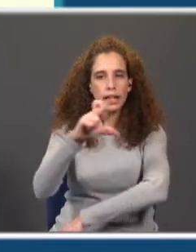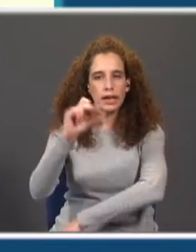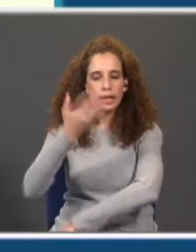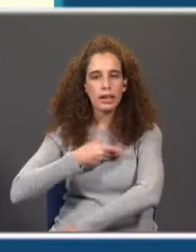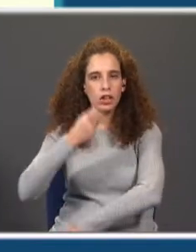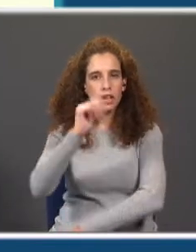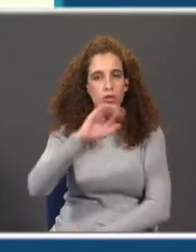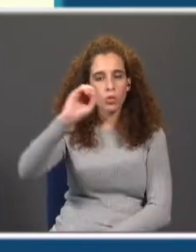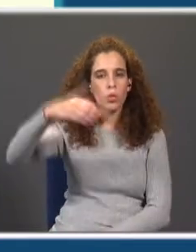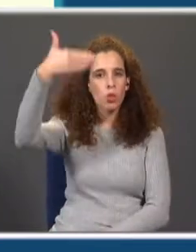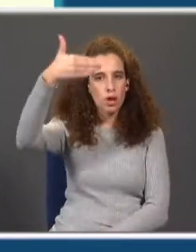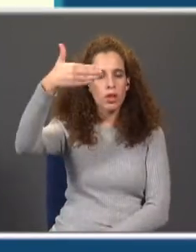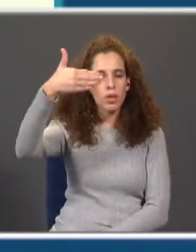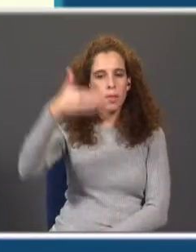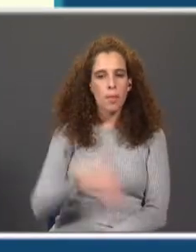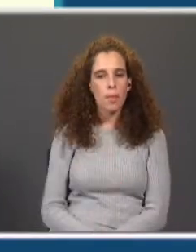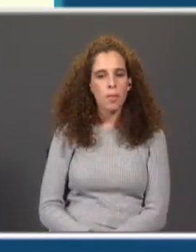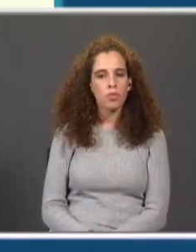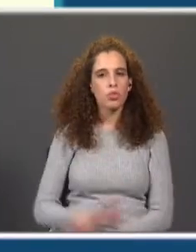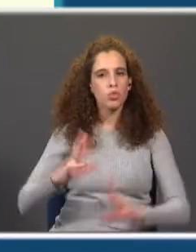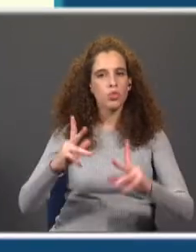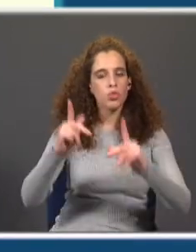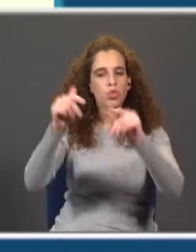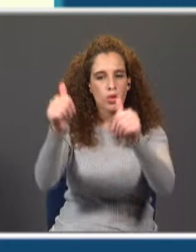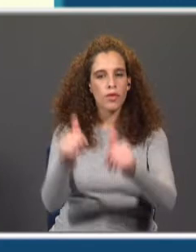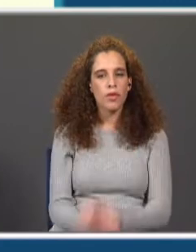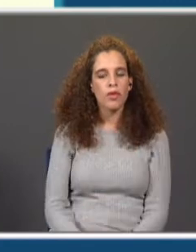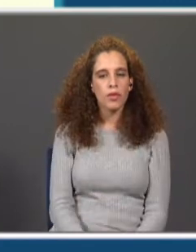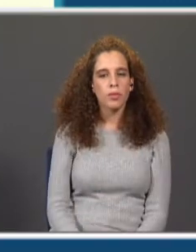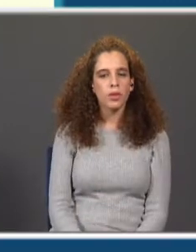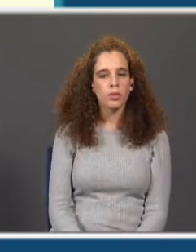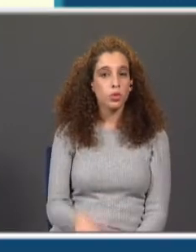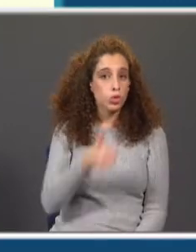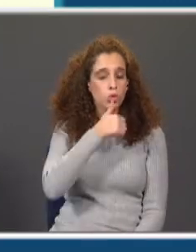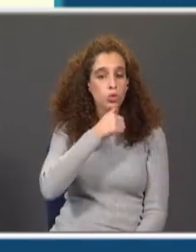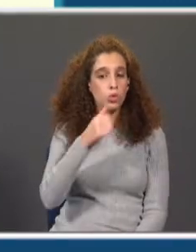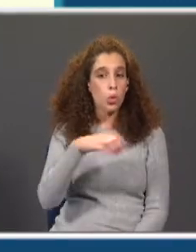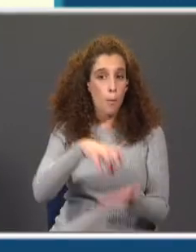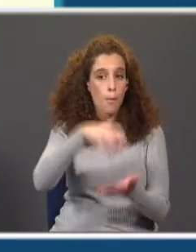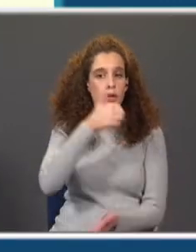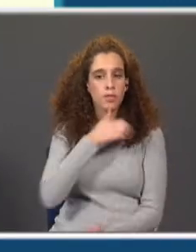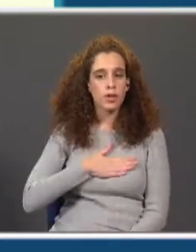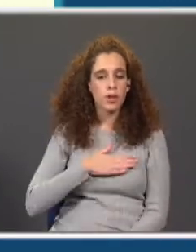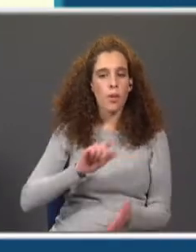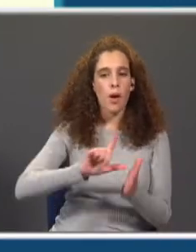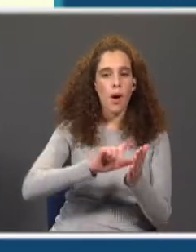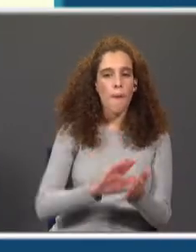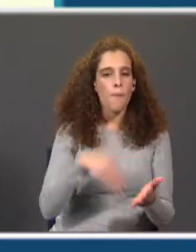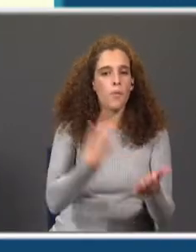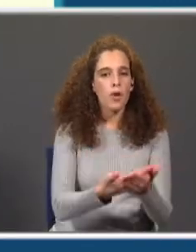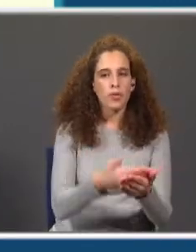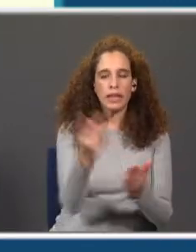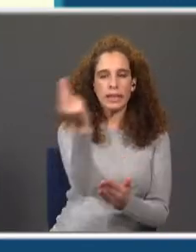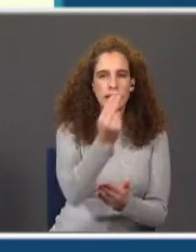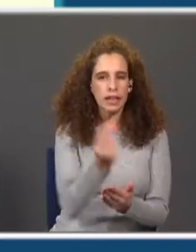dos principais eixos de desenvolvimento urbanístico do bairro de Benfica. E, portanto, a proposta começou a desenhar-se de uma maneira bastante orgânica